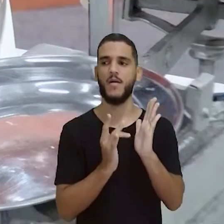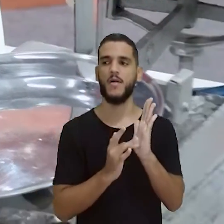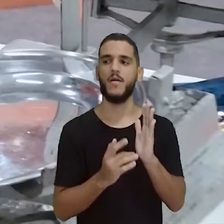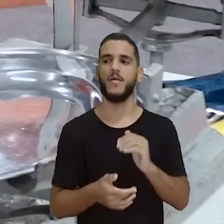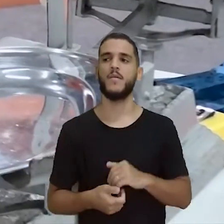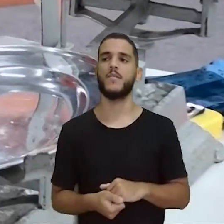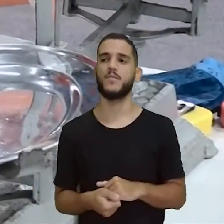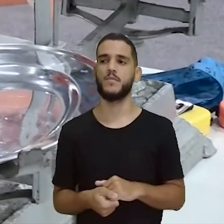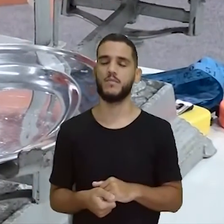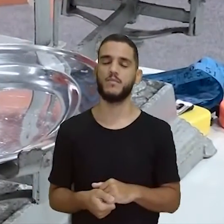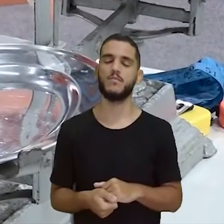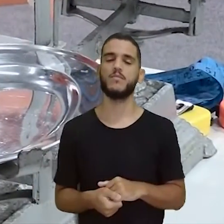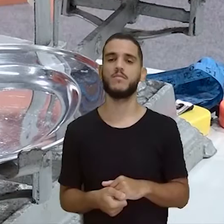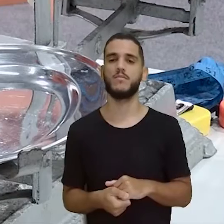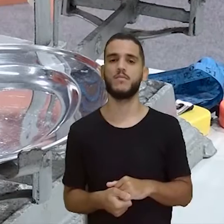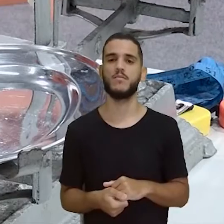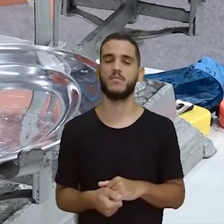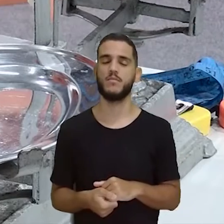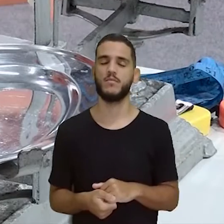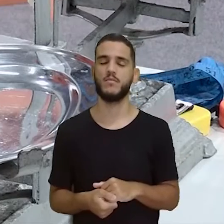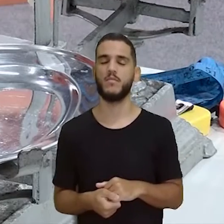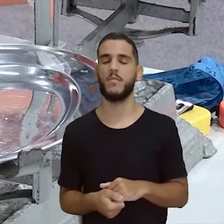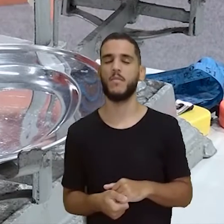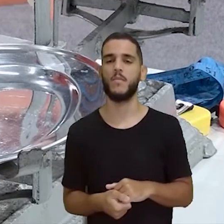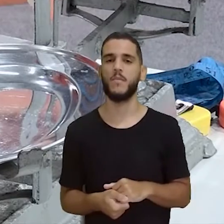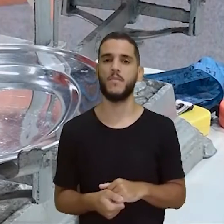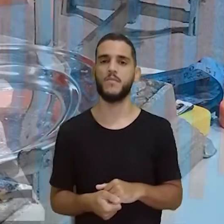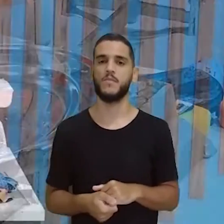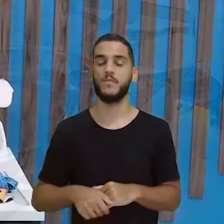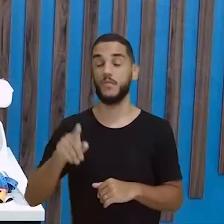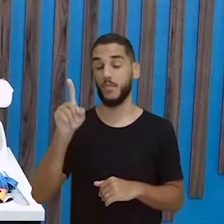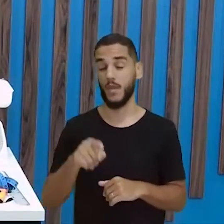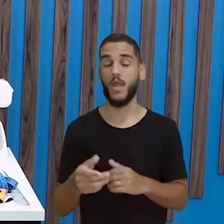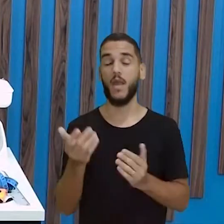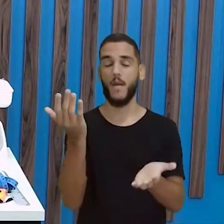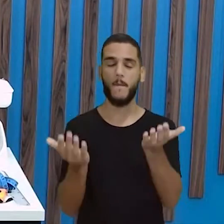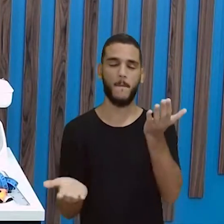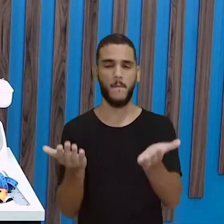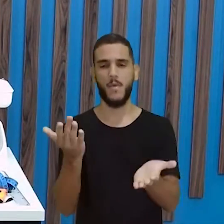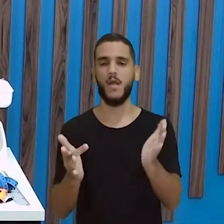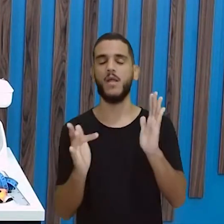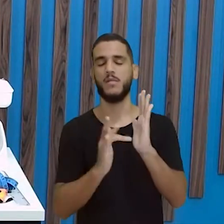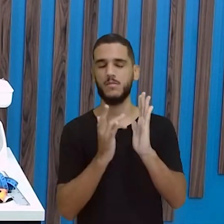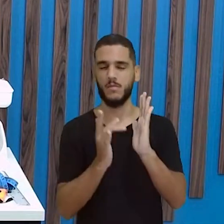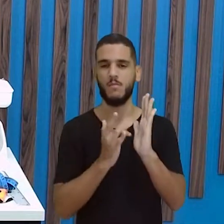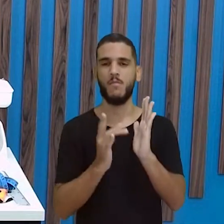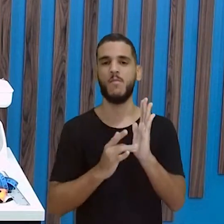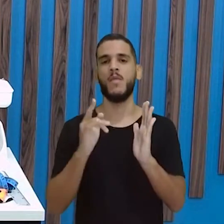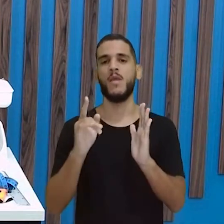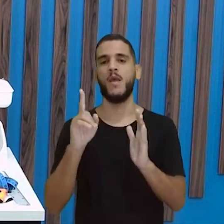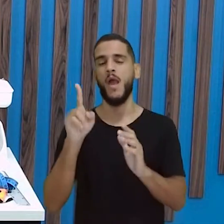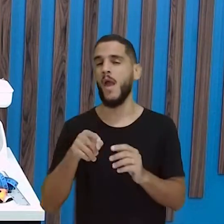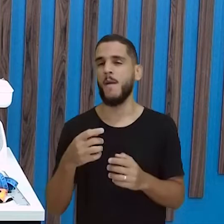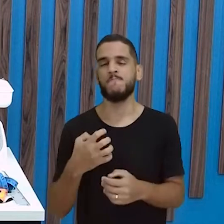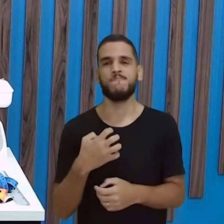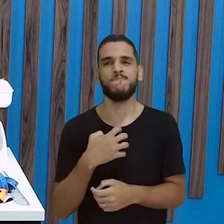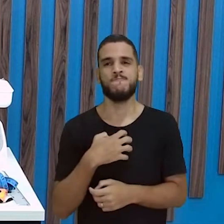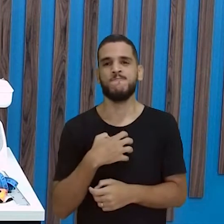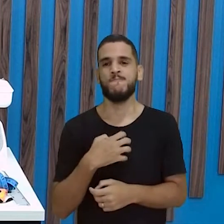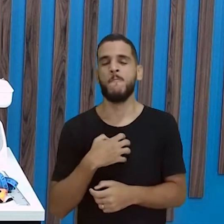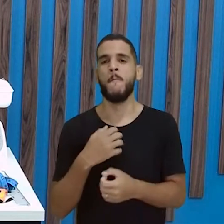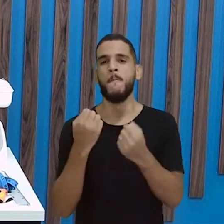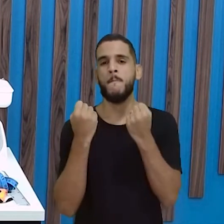tá solta essa parte, tá? Mas ela é uma balança digital e muito sensível, não é? Para